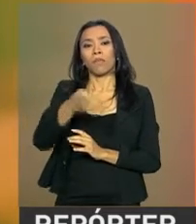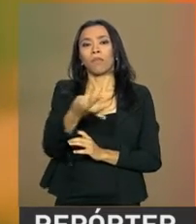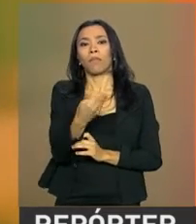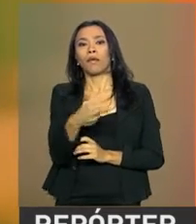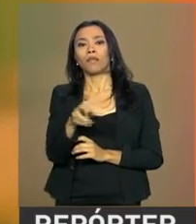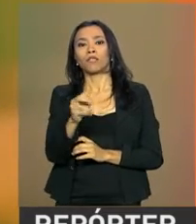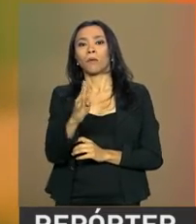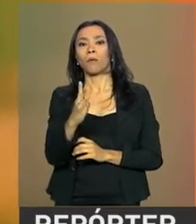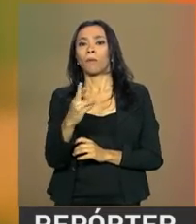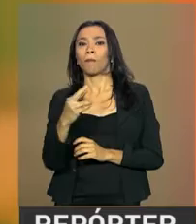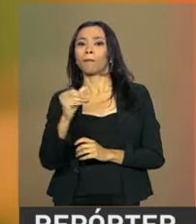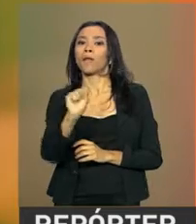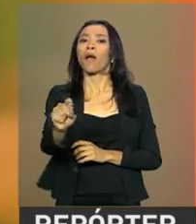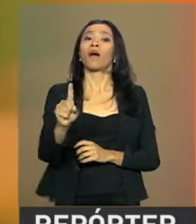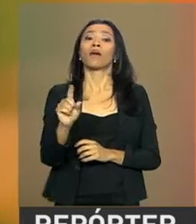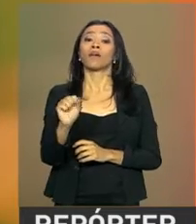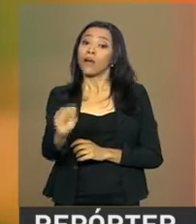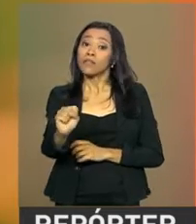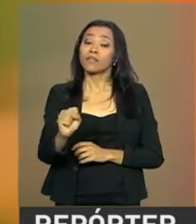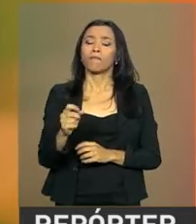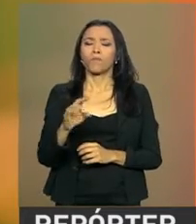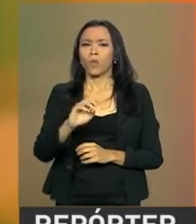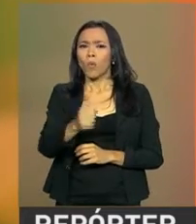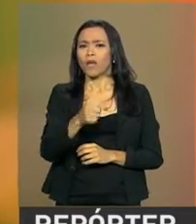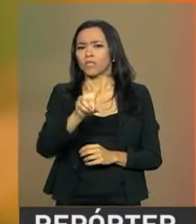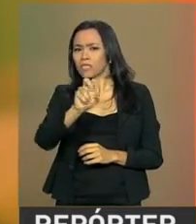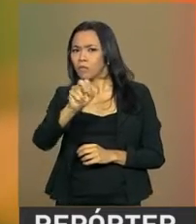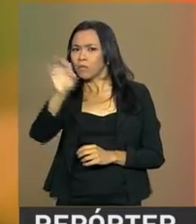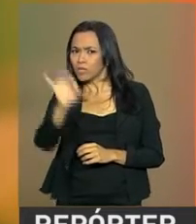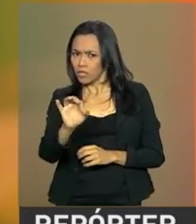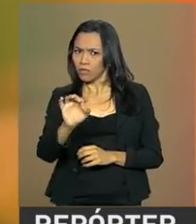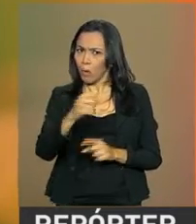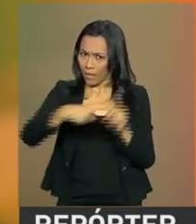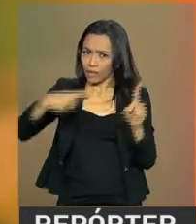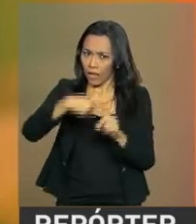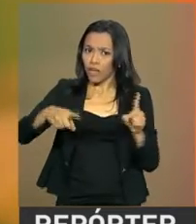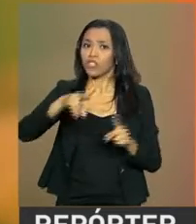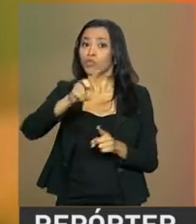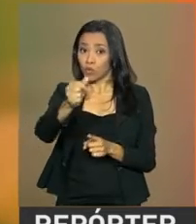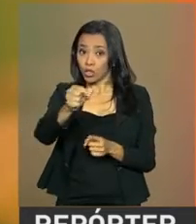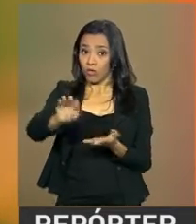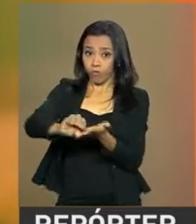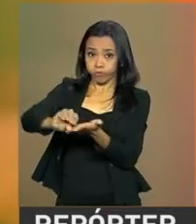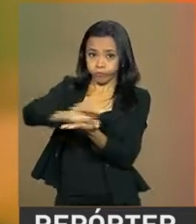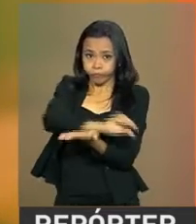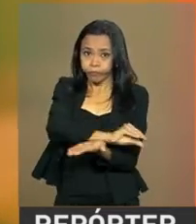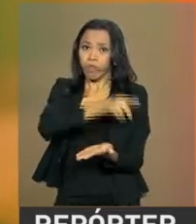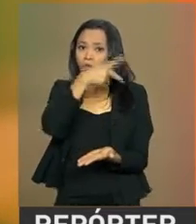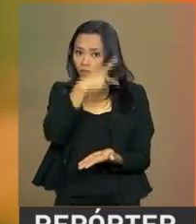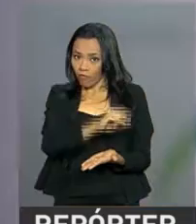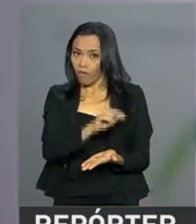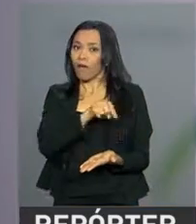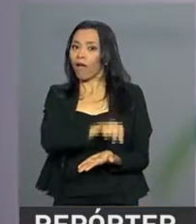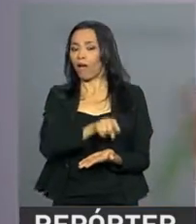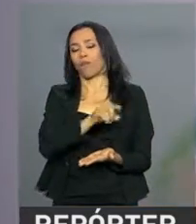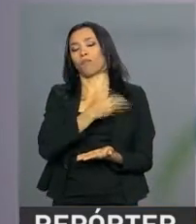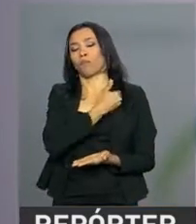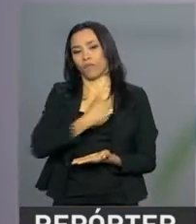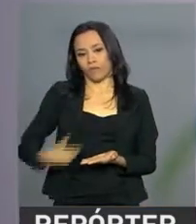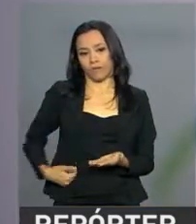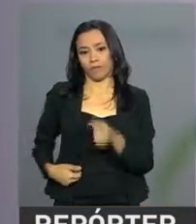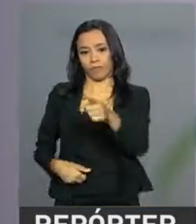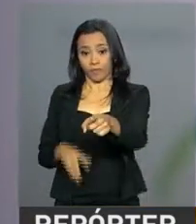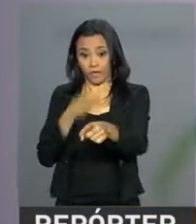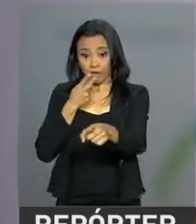de 50% ou quase metade dele, vai para os governos sob a forma das mais diferentes receitas. É bom para o